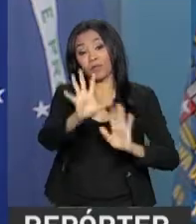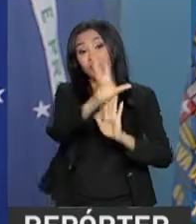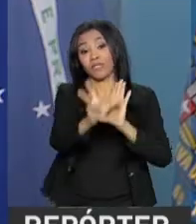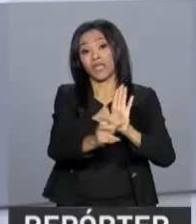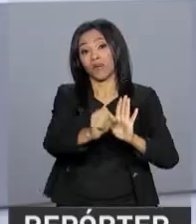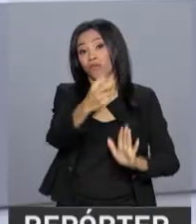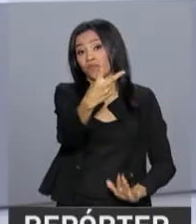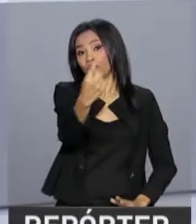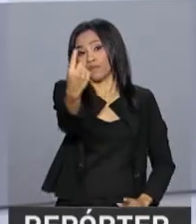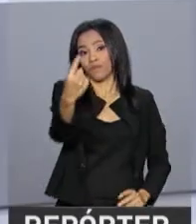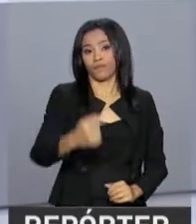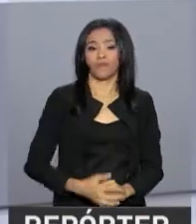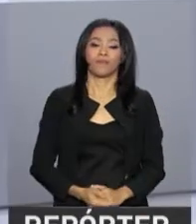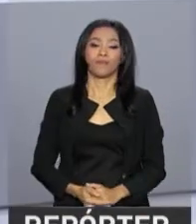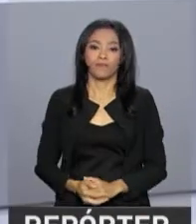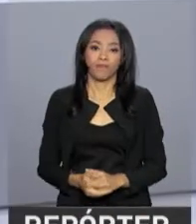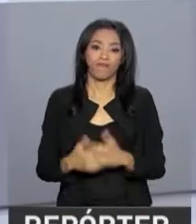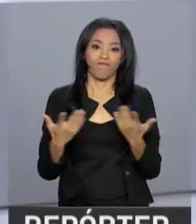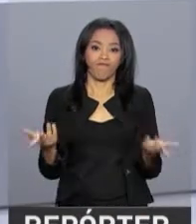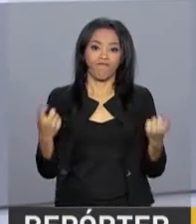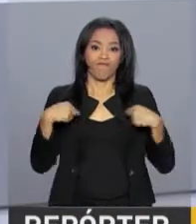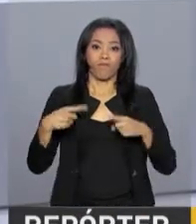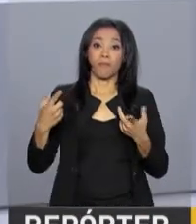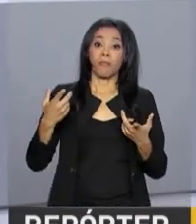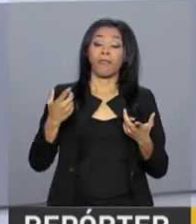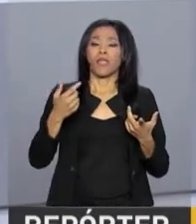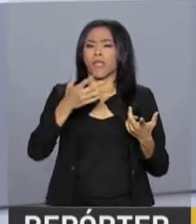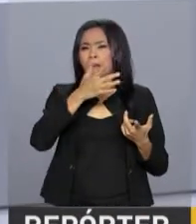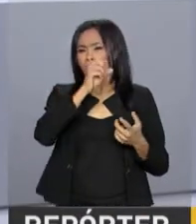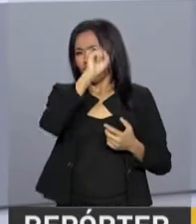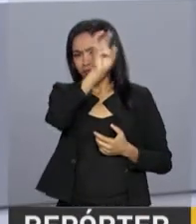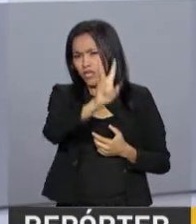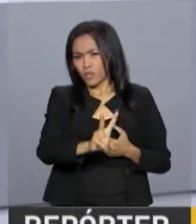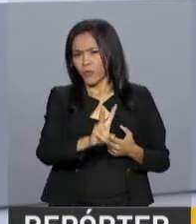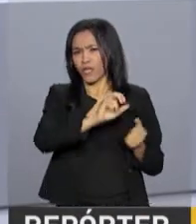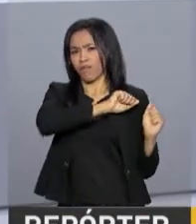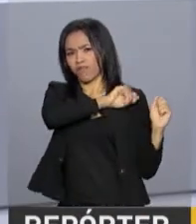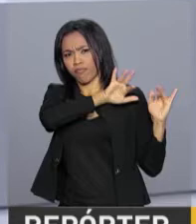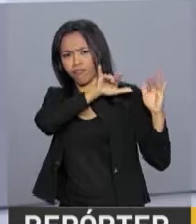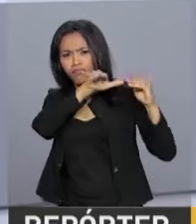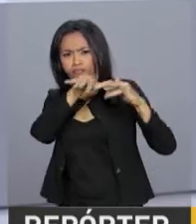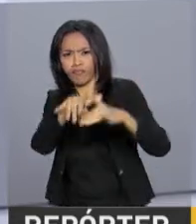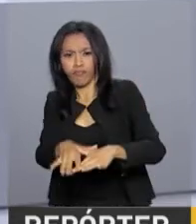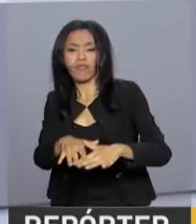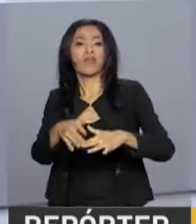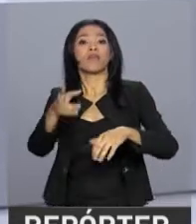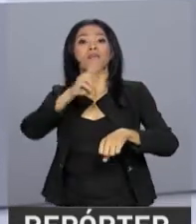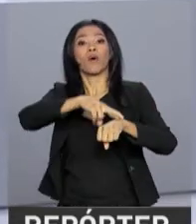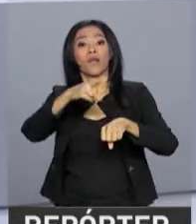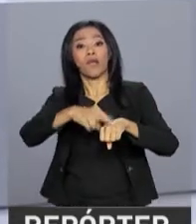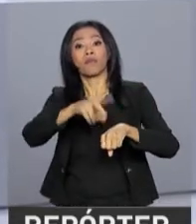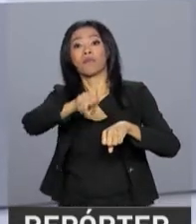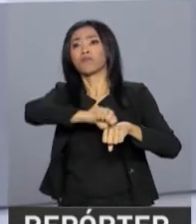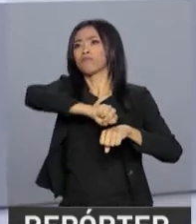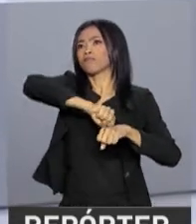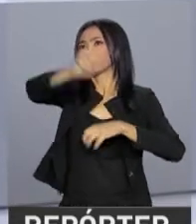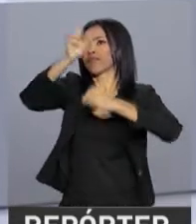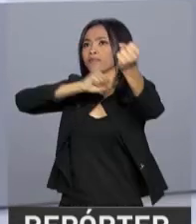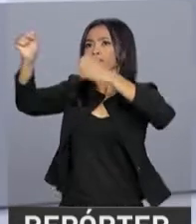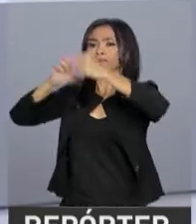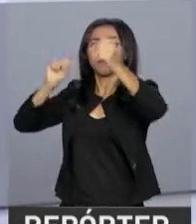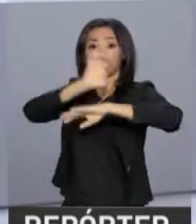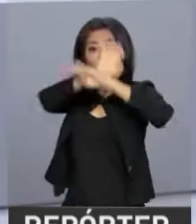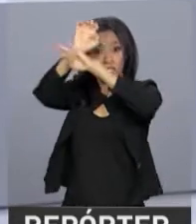XXI. A transferência de imigrantes venezuelanos que estão em Roraima para outros estados do país começou